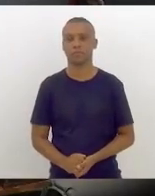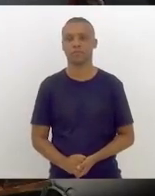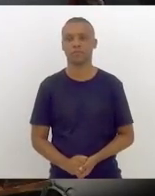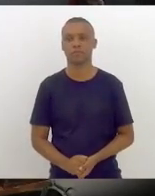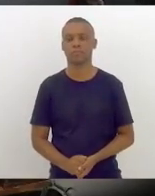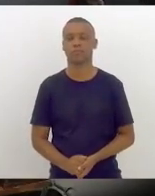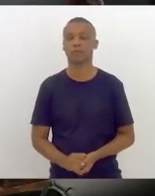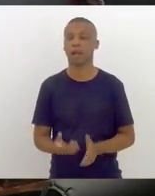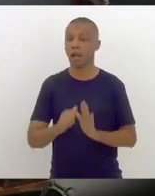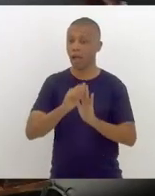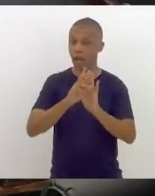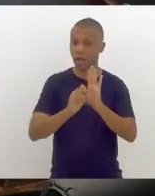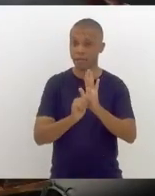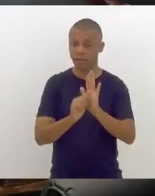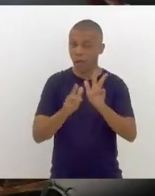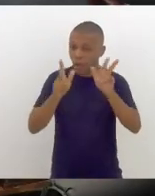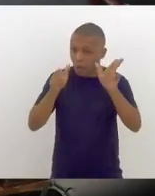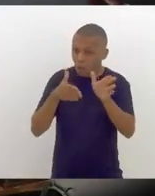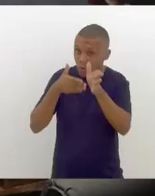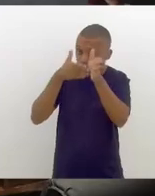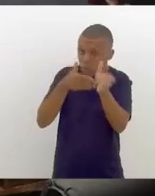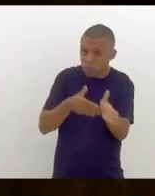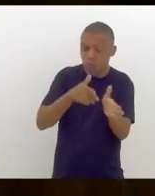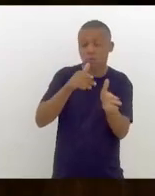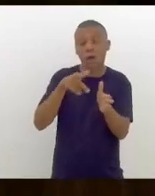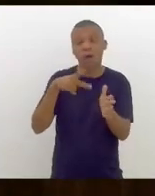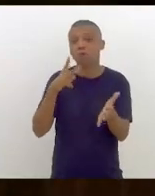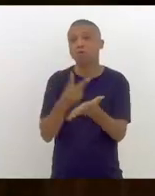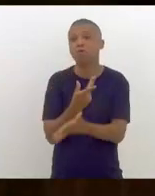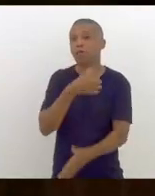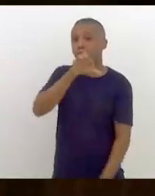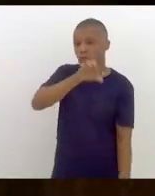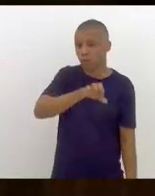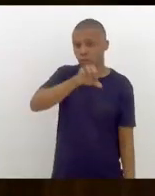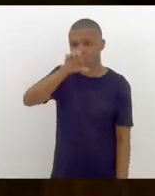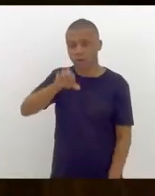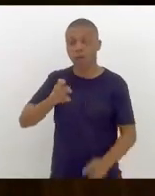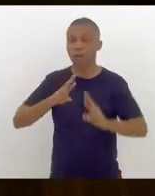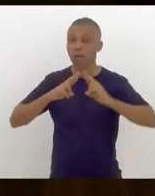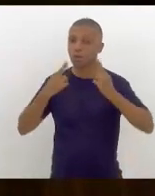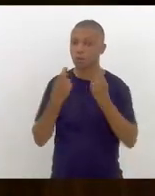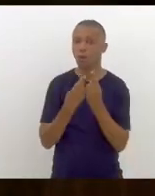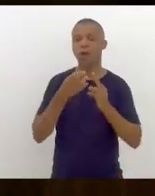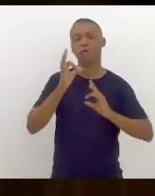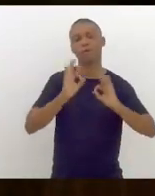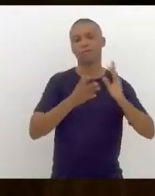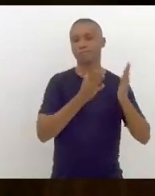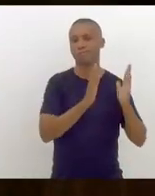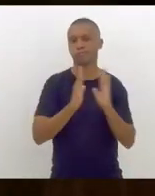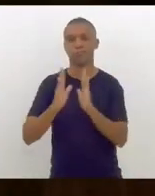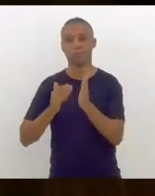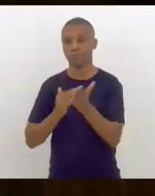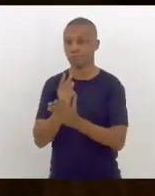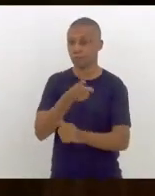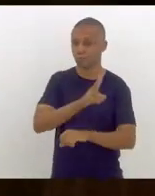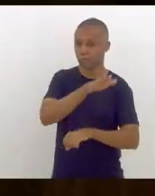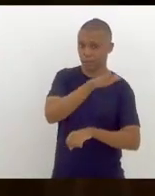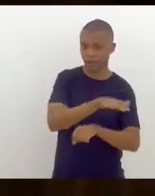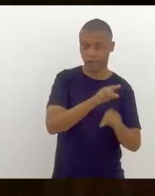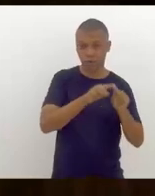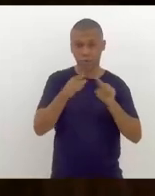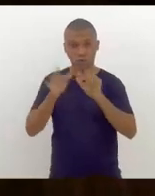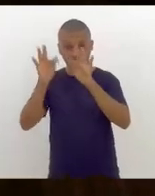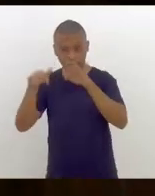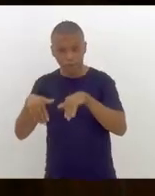Ah tá reflete com exatidão ocorrido na nonagésima nona sessão ordinária que iniciada às 14 horas encerrou seus 15